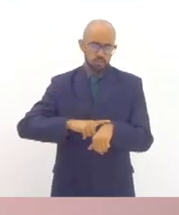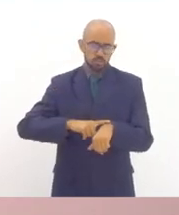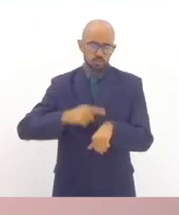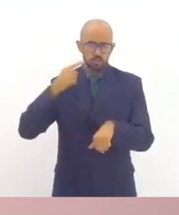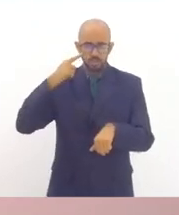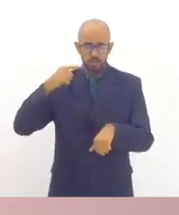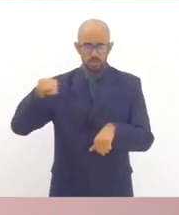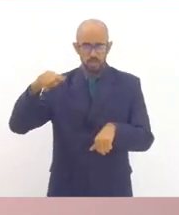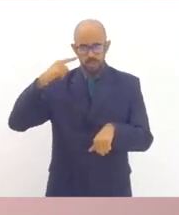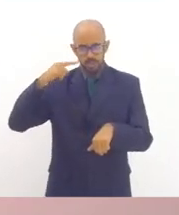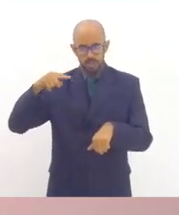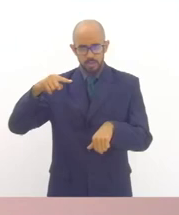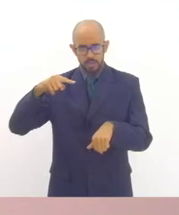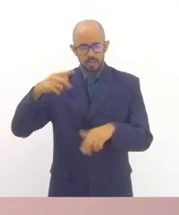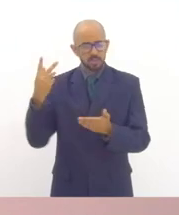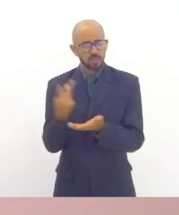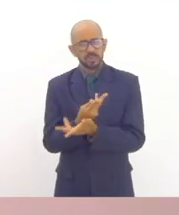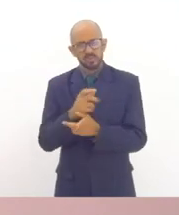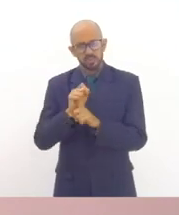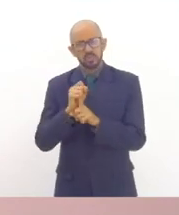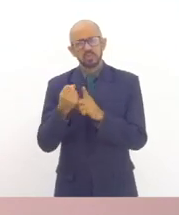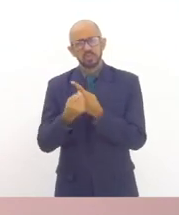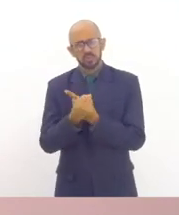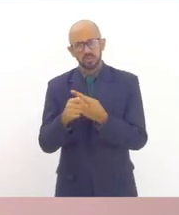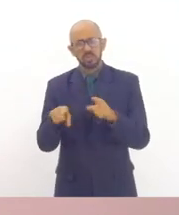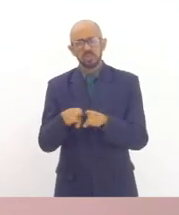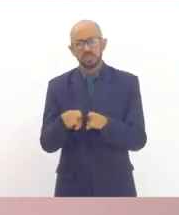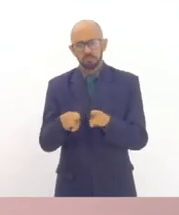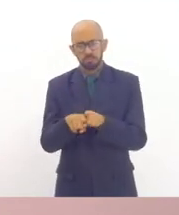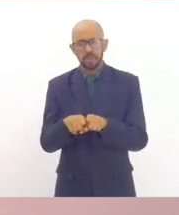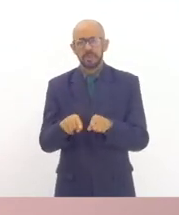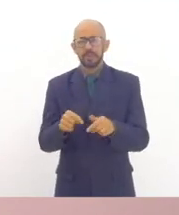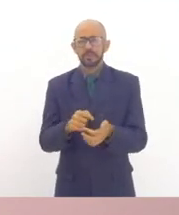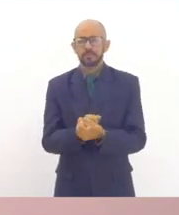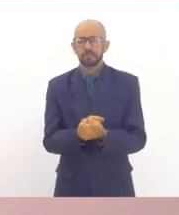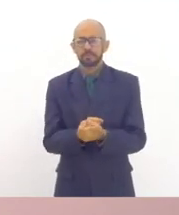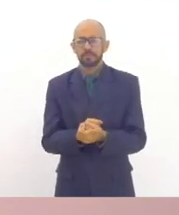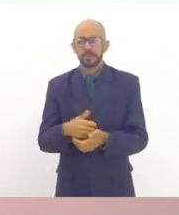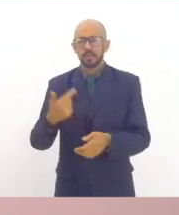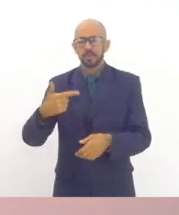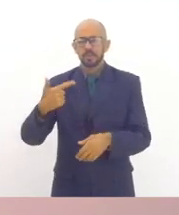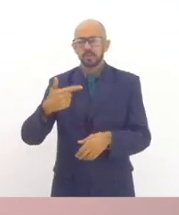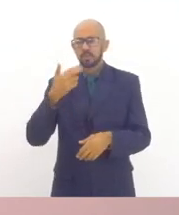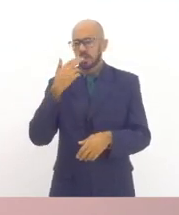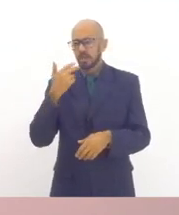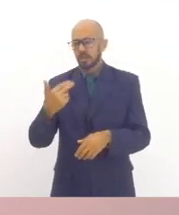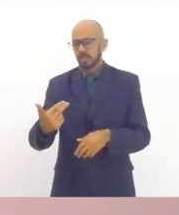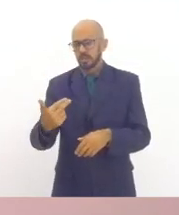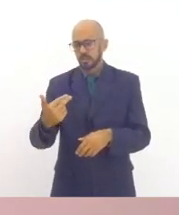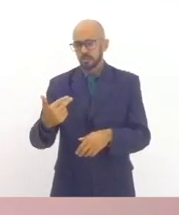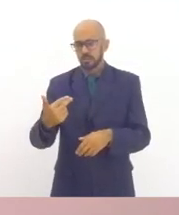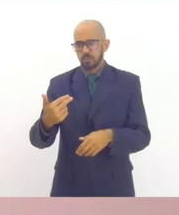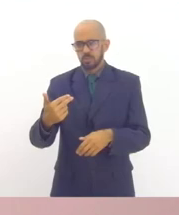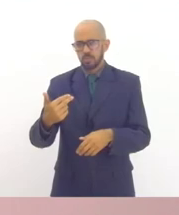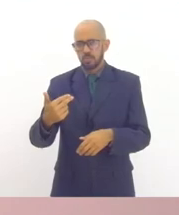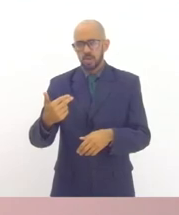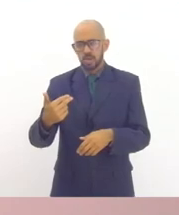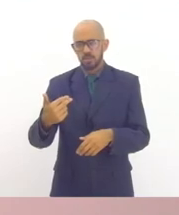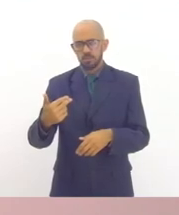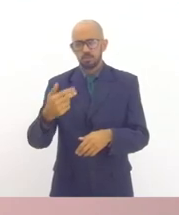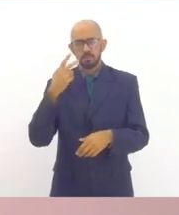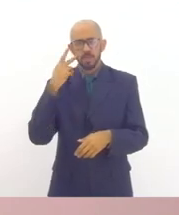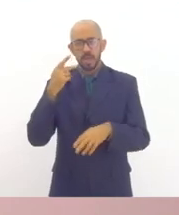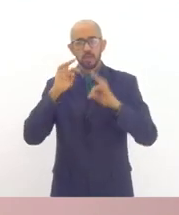sociologia também foi vítima na época. E segunda língua estrangeira para todo mundo.